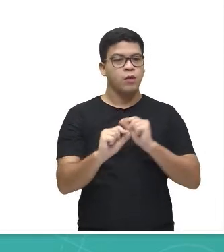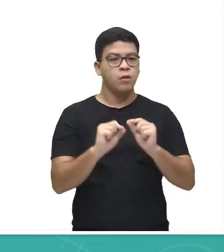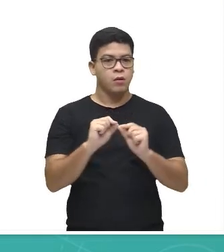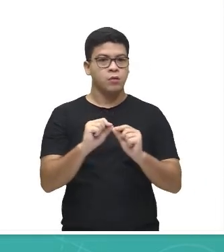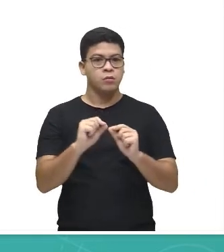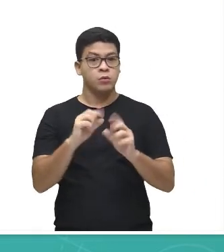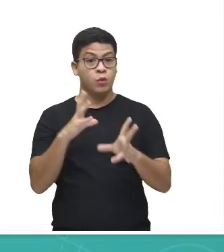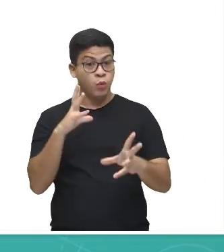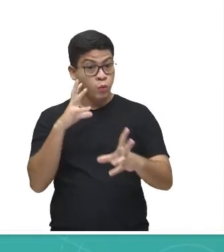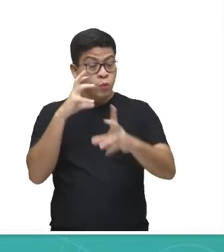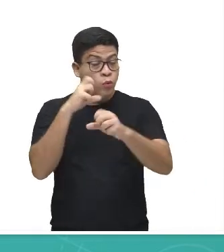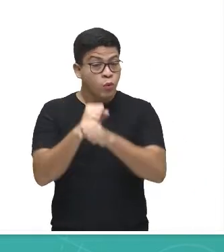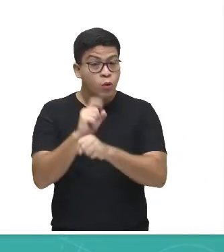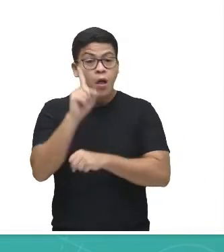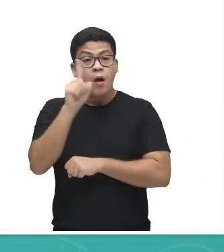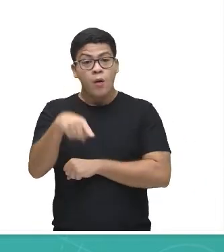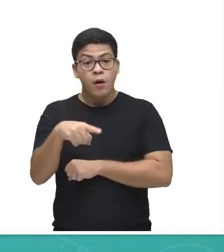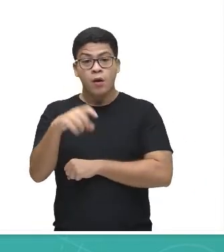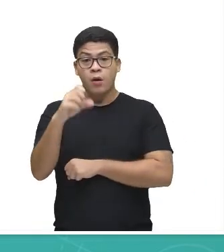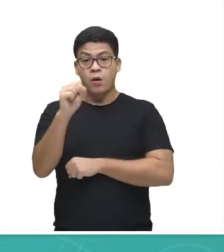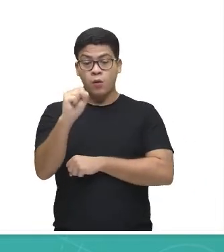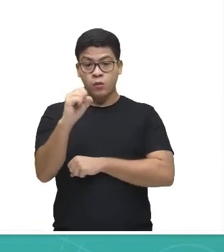Então, resultado